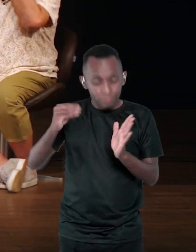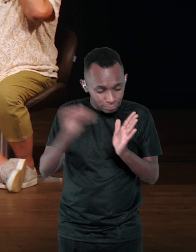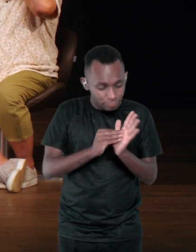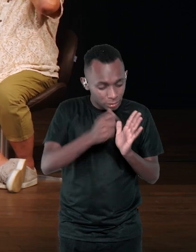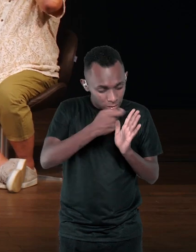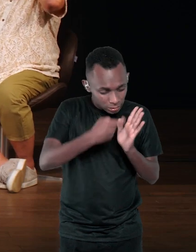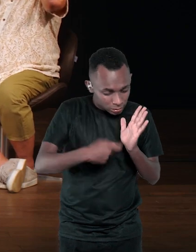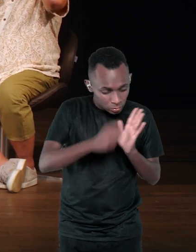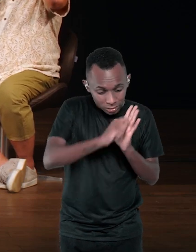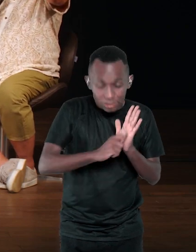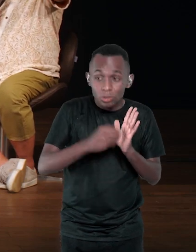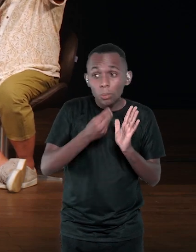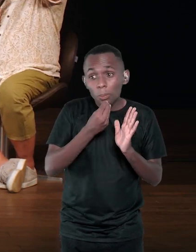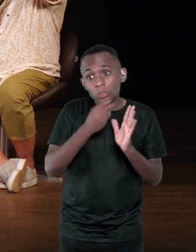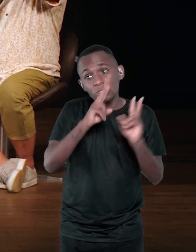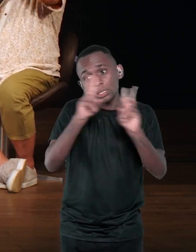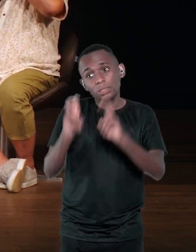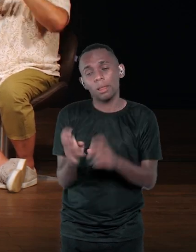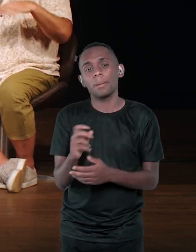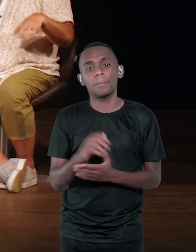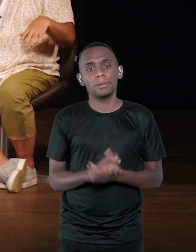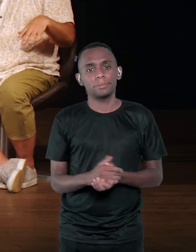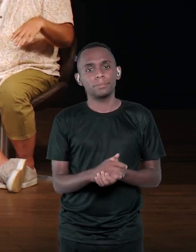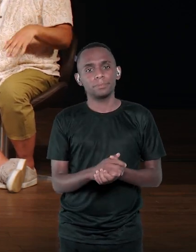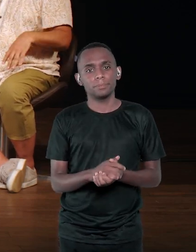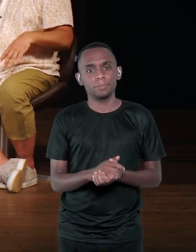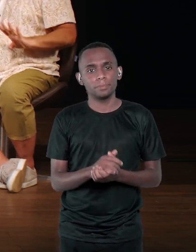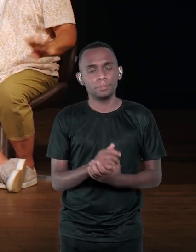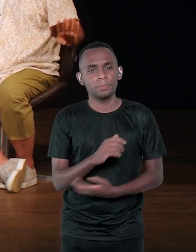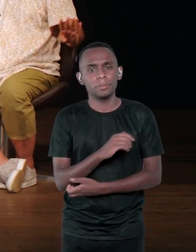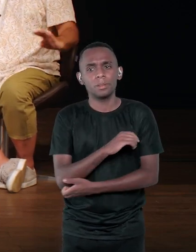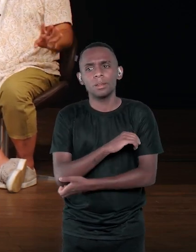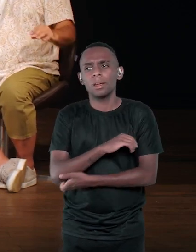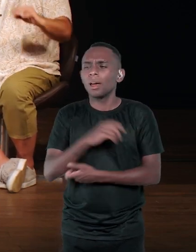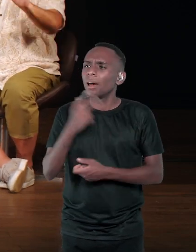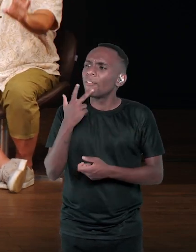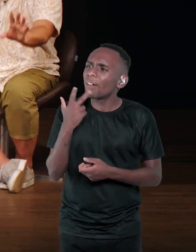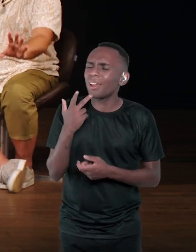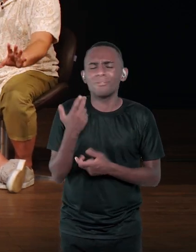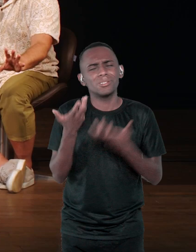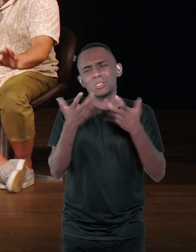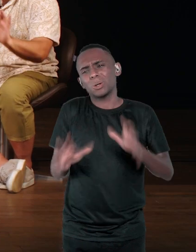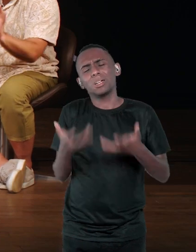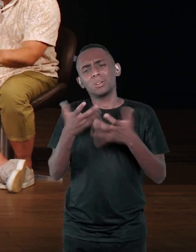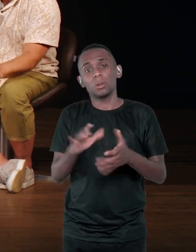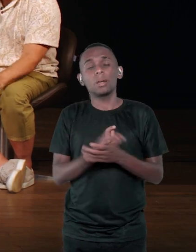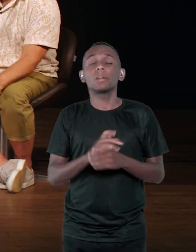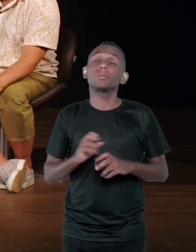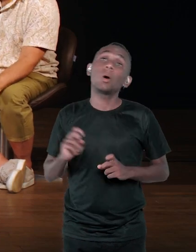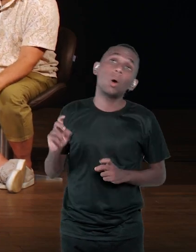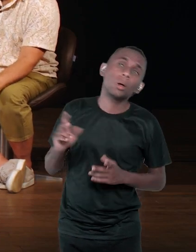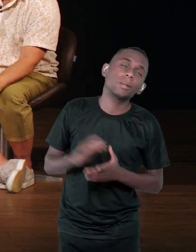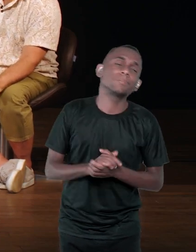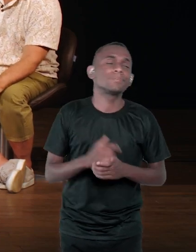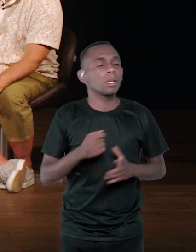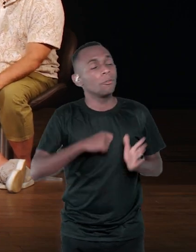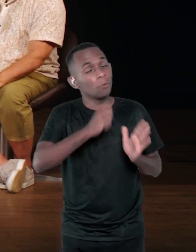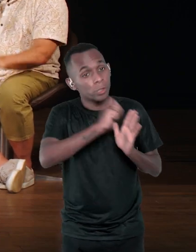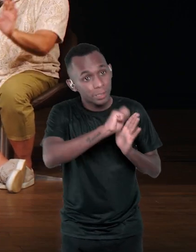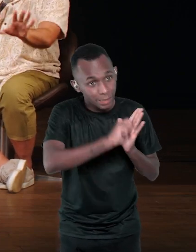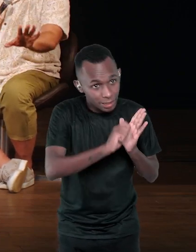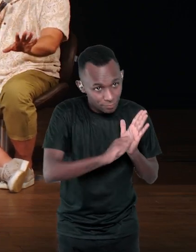livro. E aí, ela falou, não quero. Eu falei, Elza, vamos fazer o seguinte, eu vou escrever,